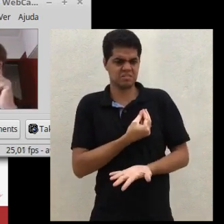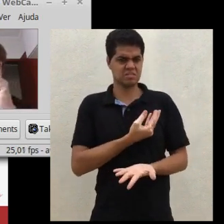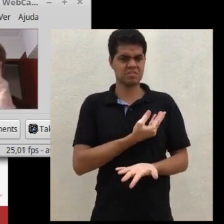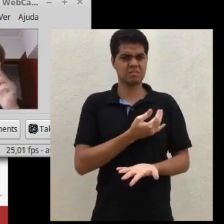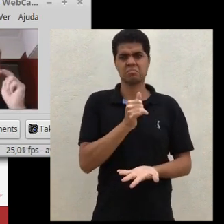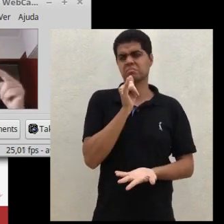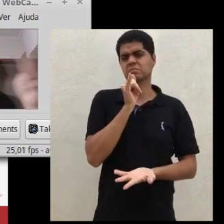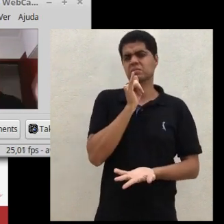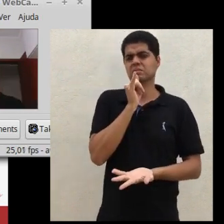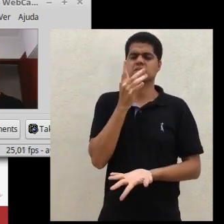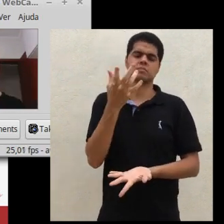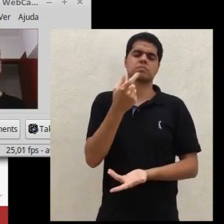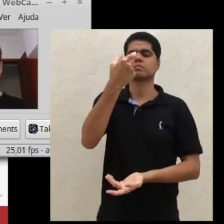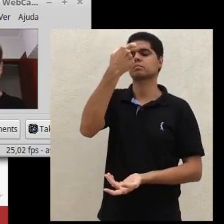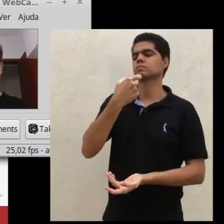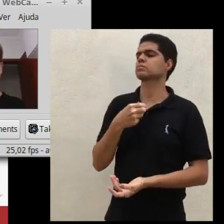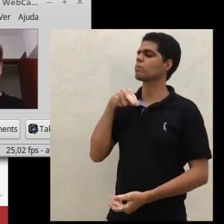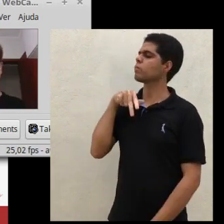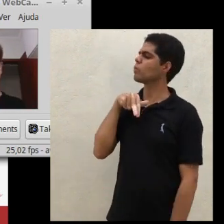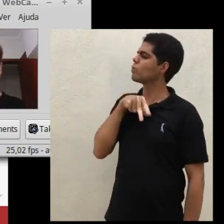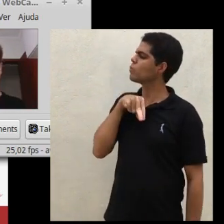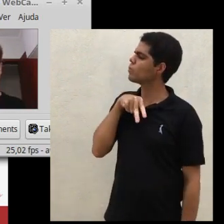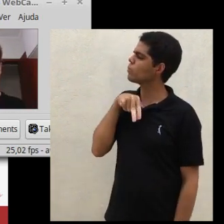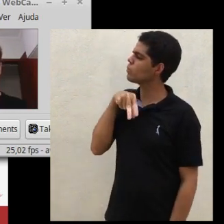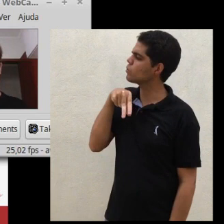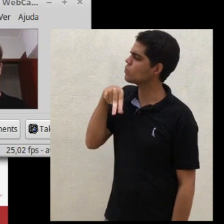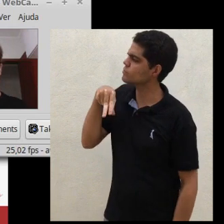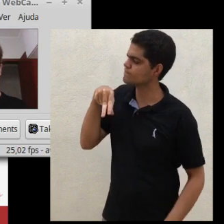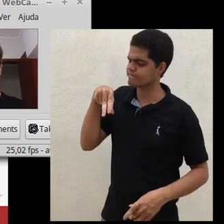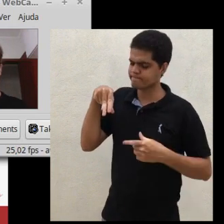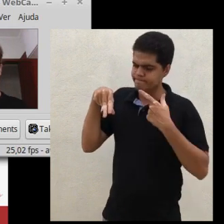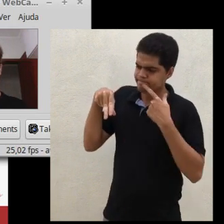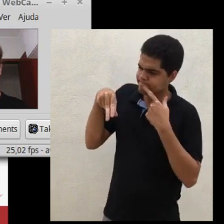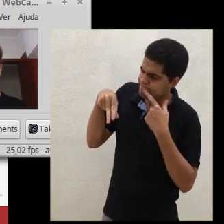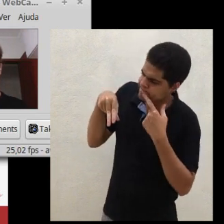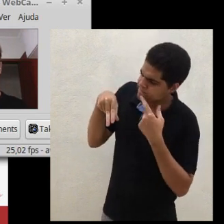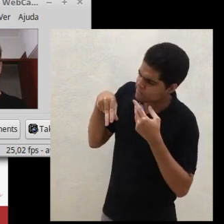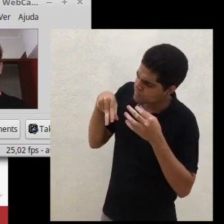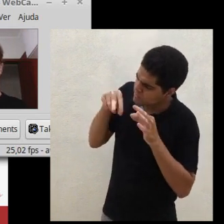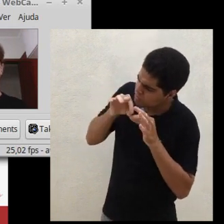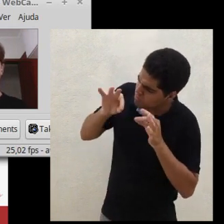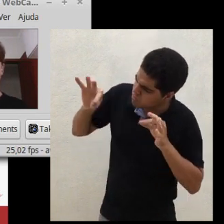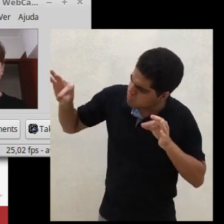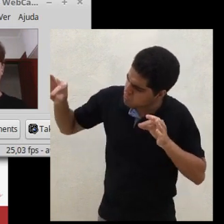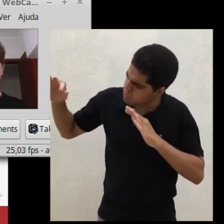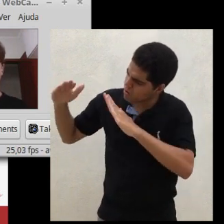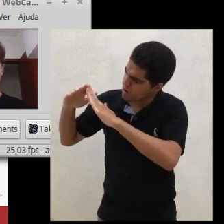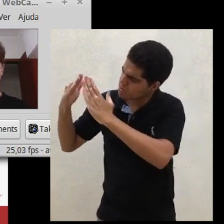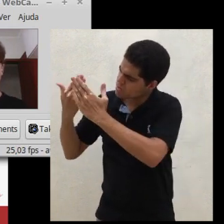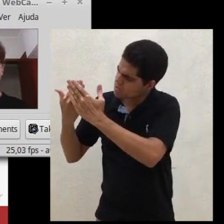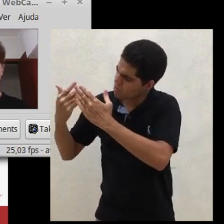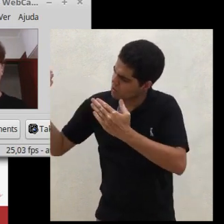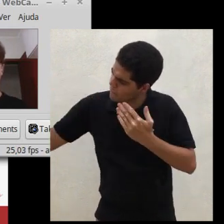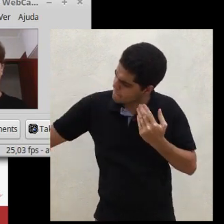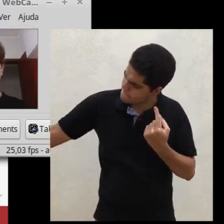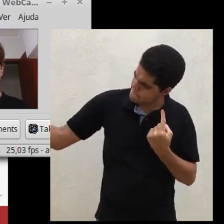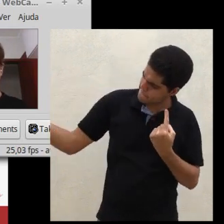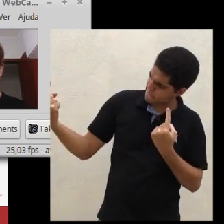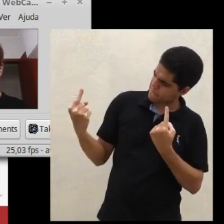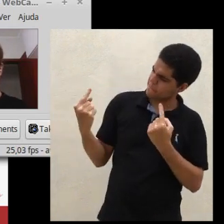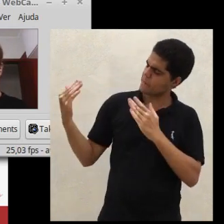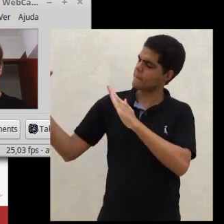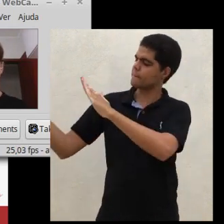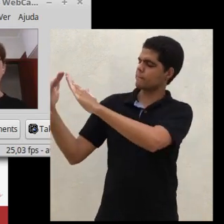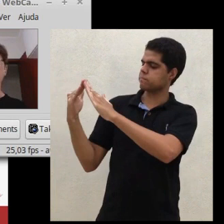termos? Você está andando, de repente você fala assim, bom, a partir desse passo A minha escola, que até então era longe, deixou